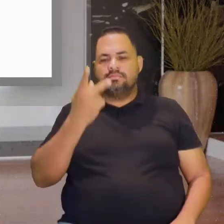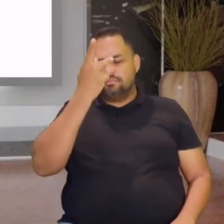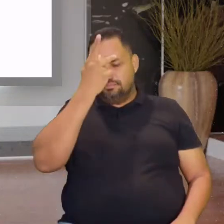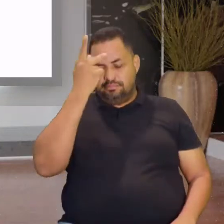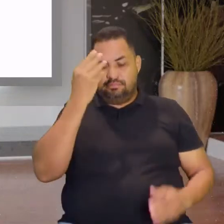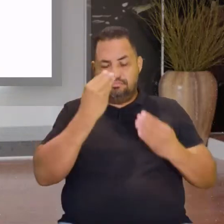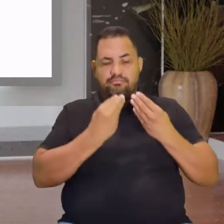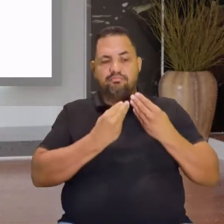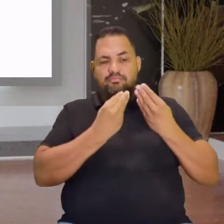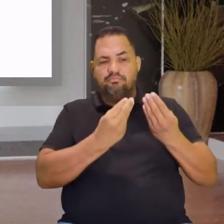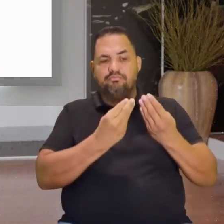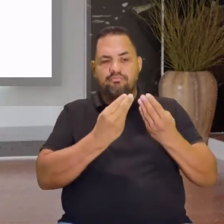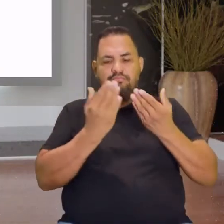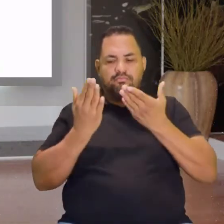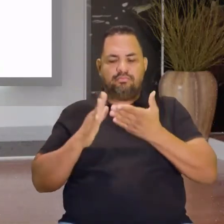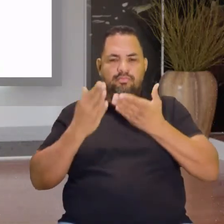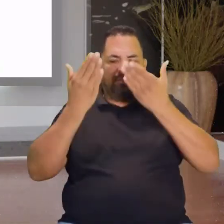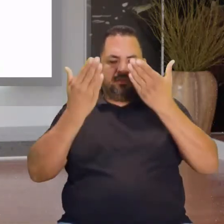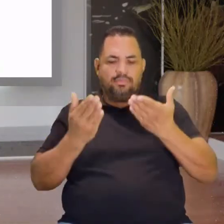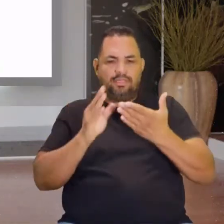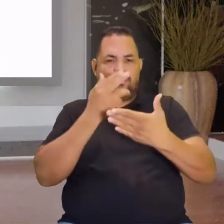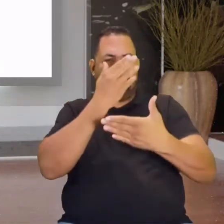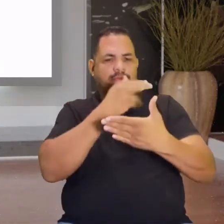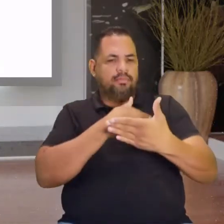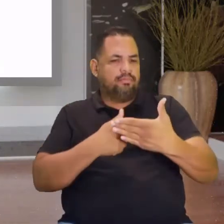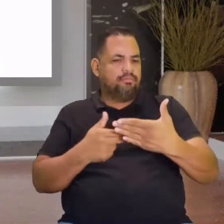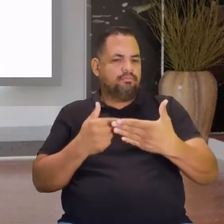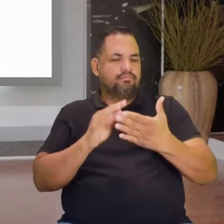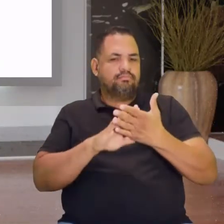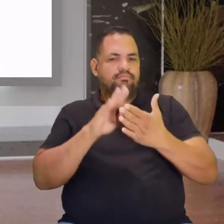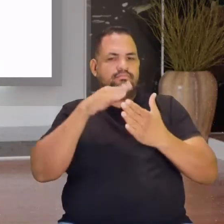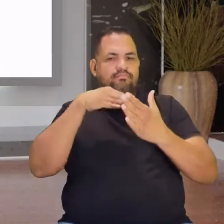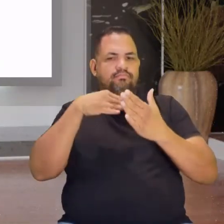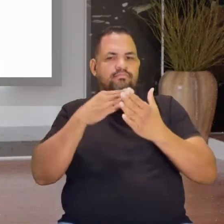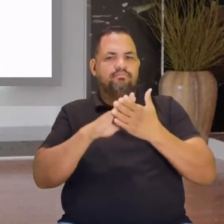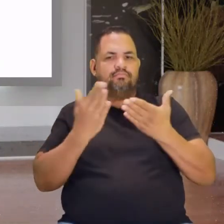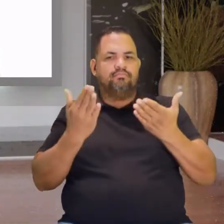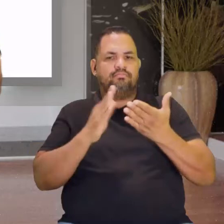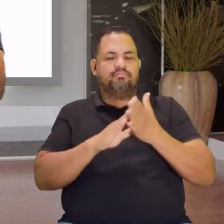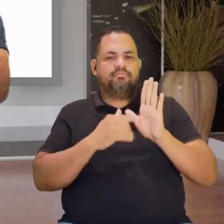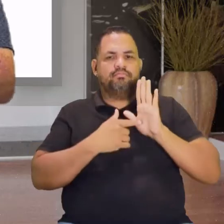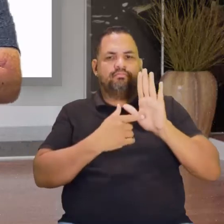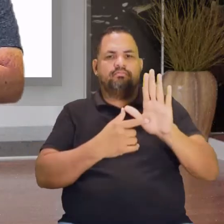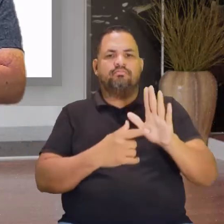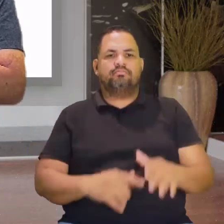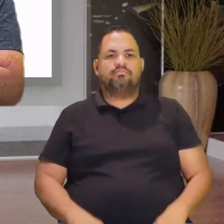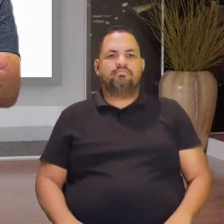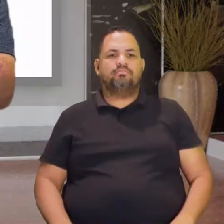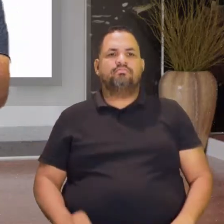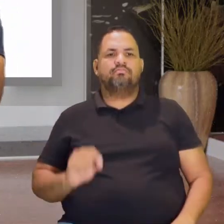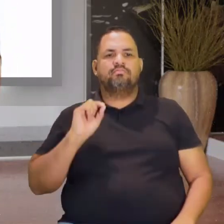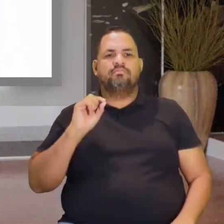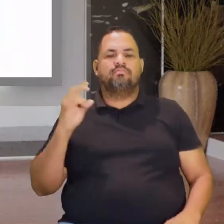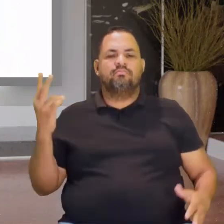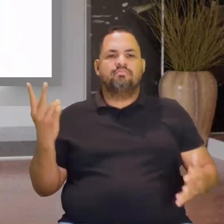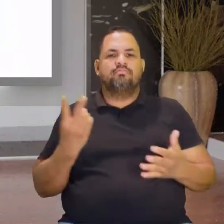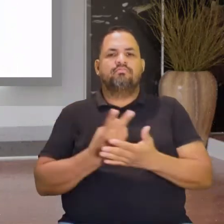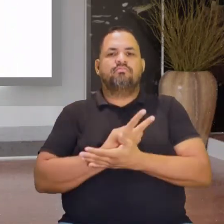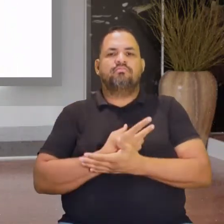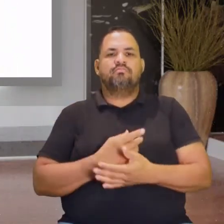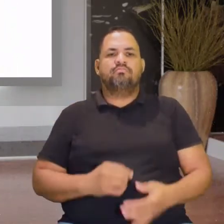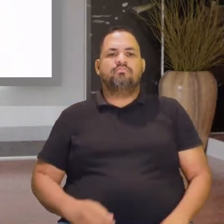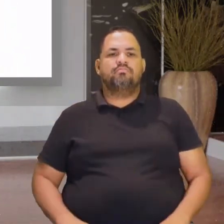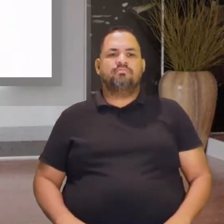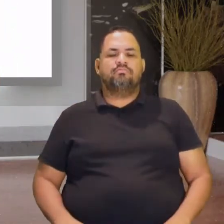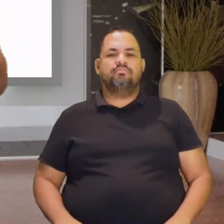pediram para posar para a Anitta, mais uma dessas pessoas que ela retratou, né? Então, o que acontece é